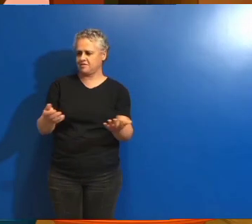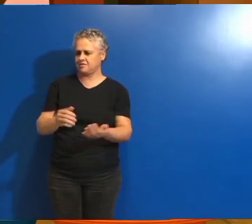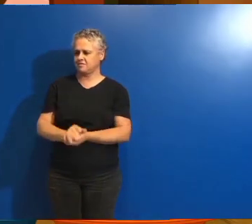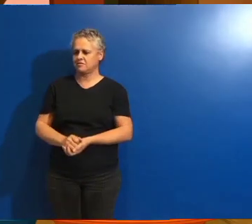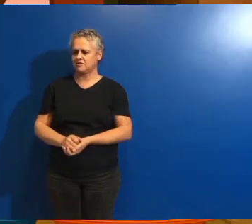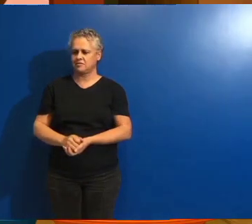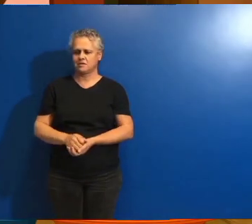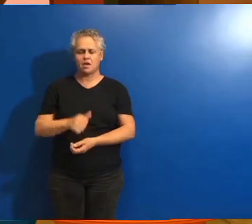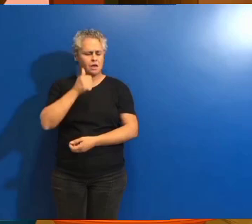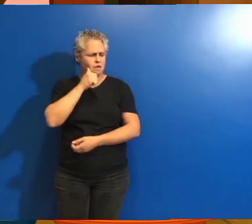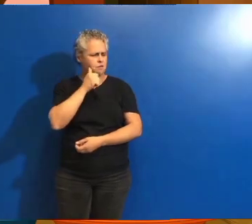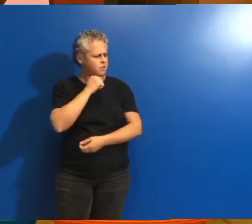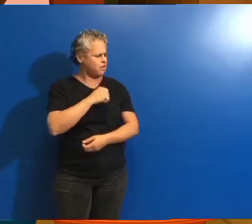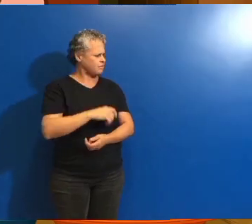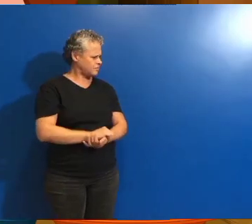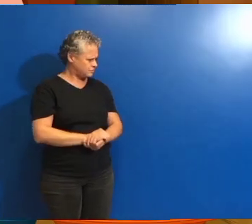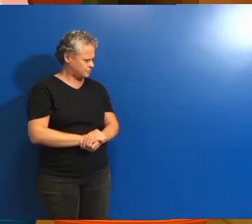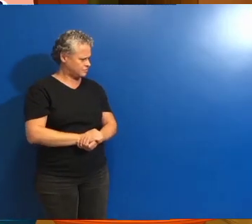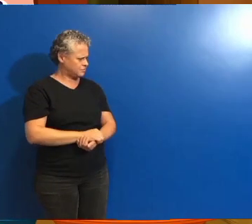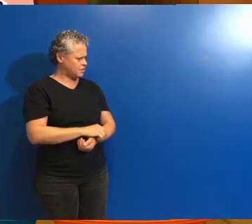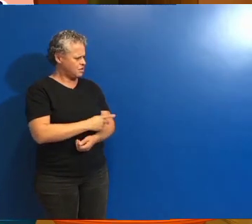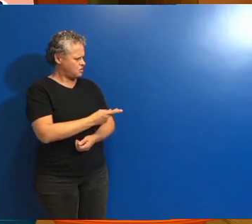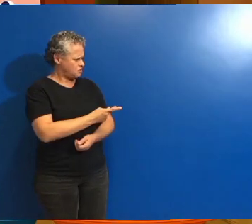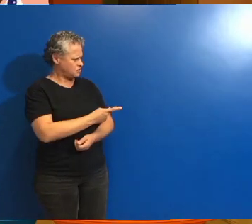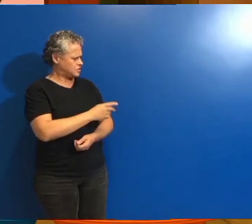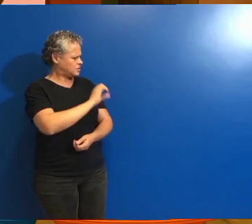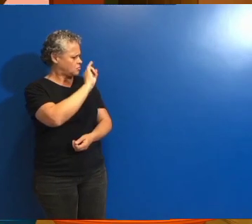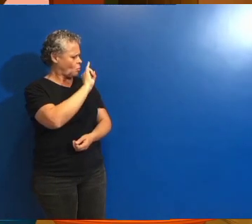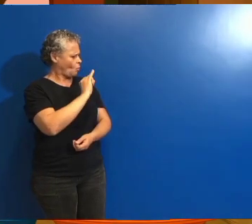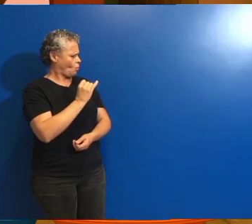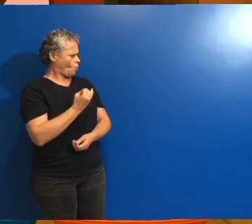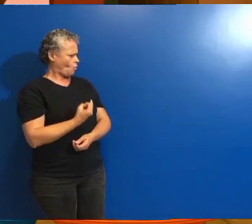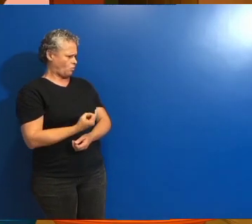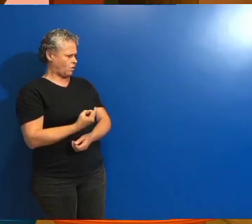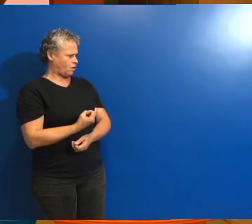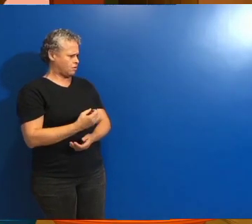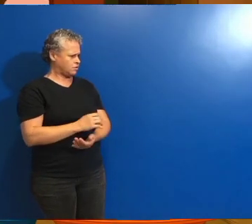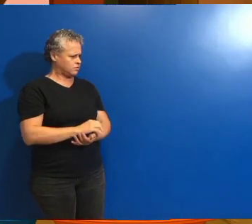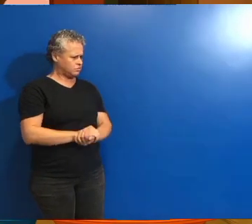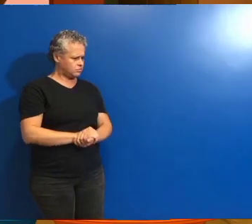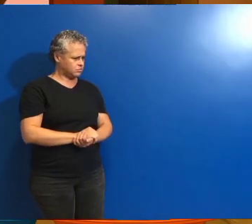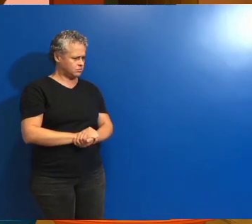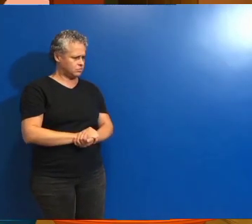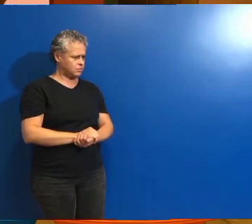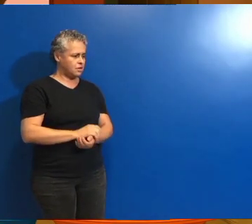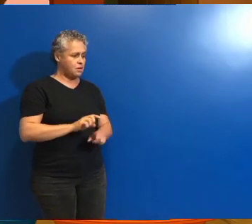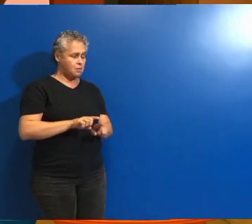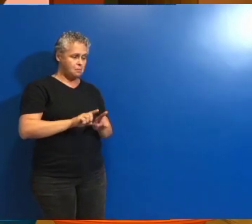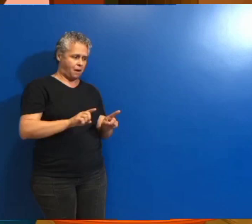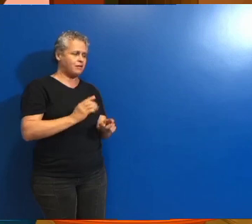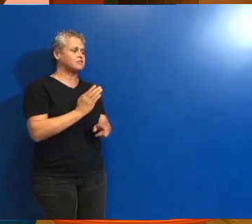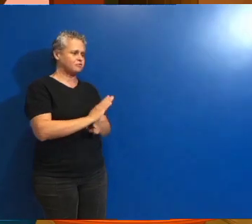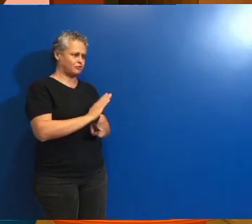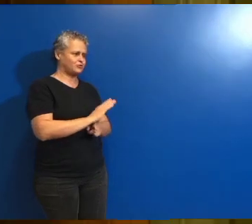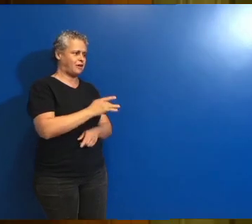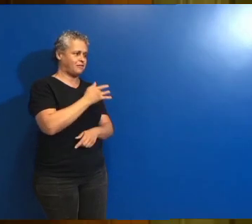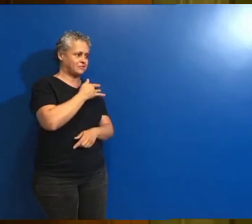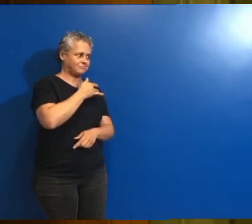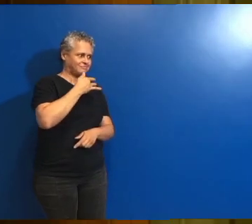quisessem. Vocês estão muito magros e fracos. Eu vou alimentar e fazer vocês ficarem